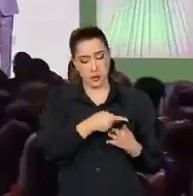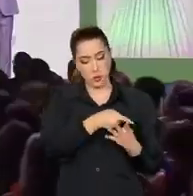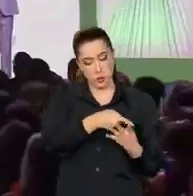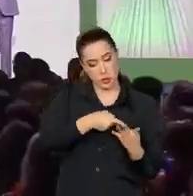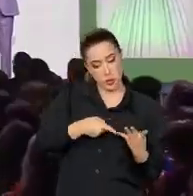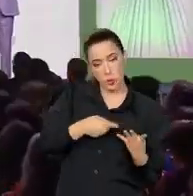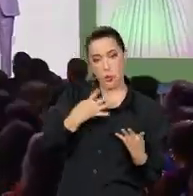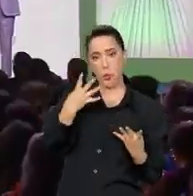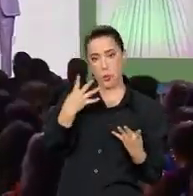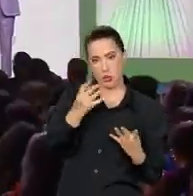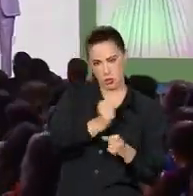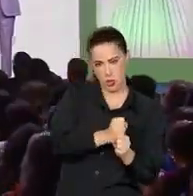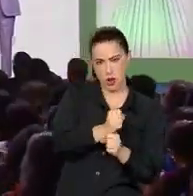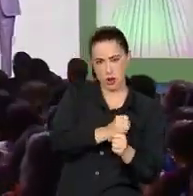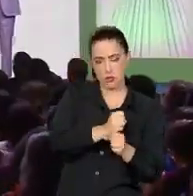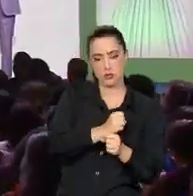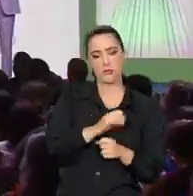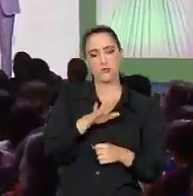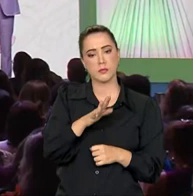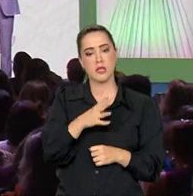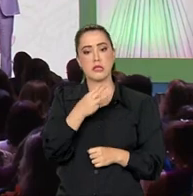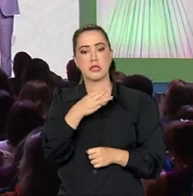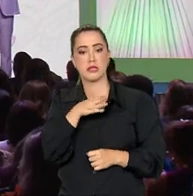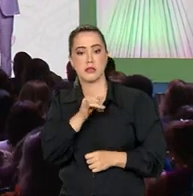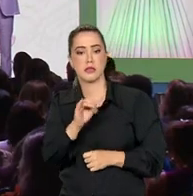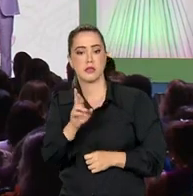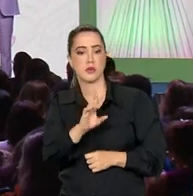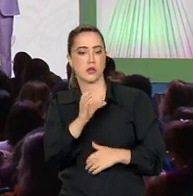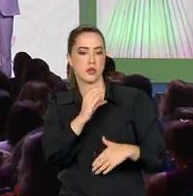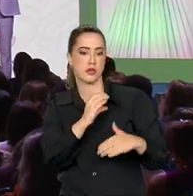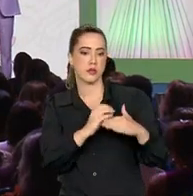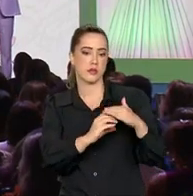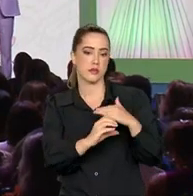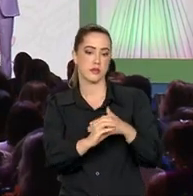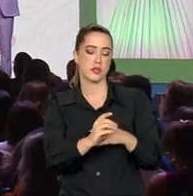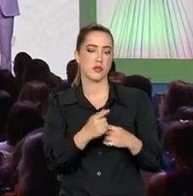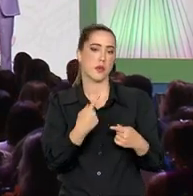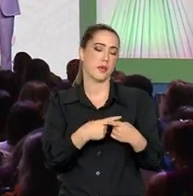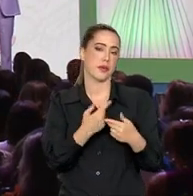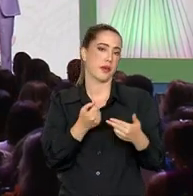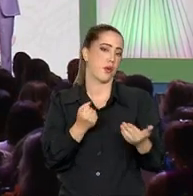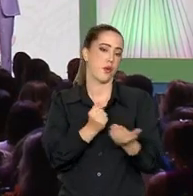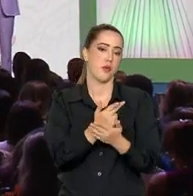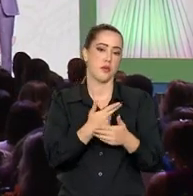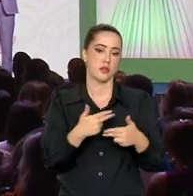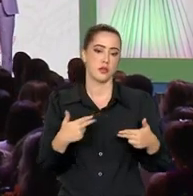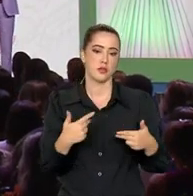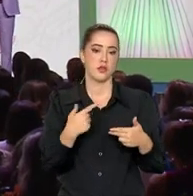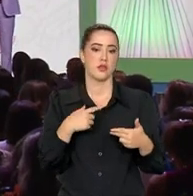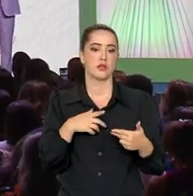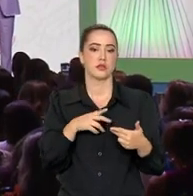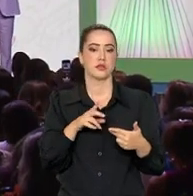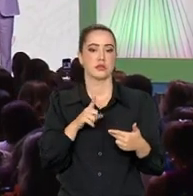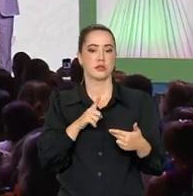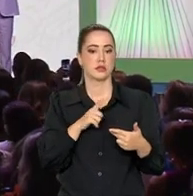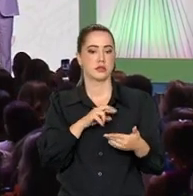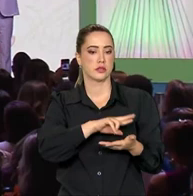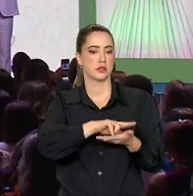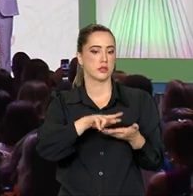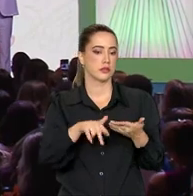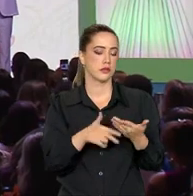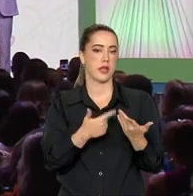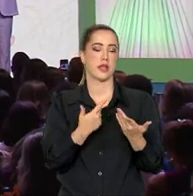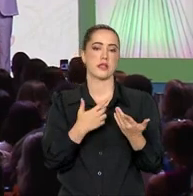3 bilhões de reais em investimento, porque também tem equipamento, tem infraestrutura que nós vamos repassar para